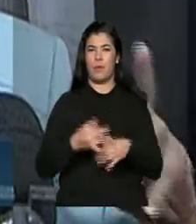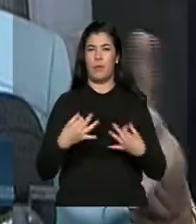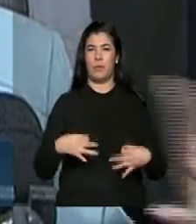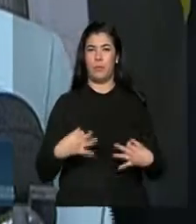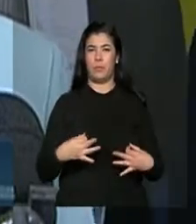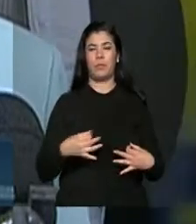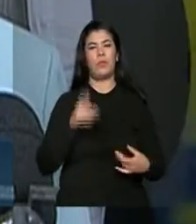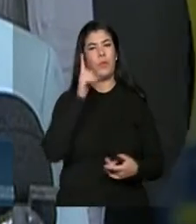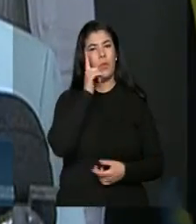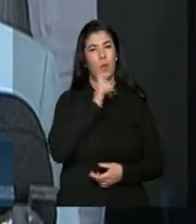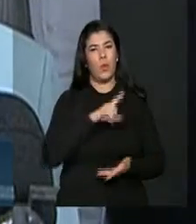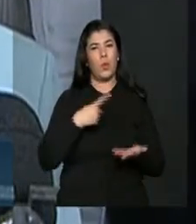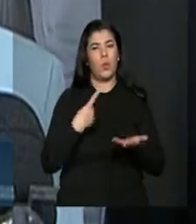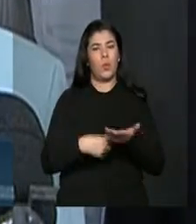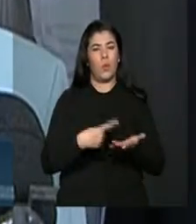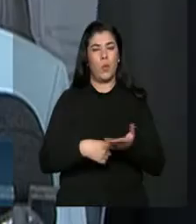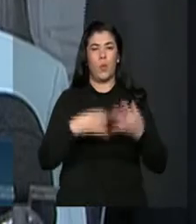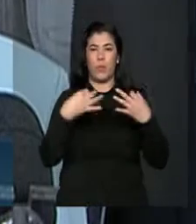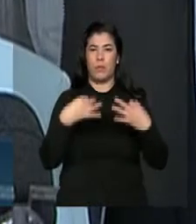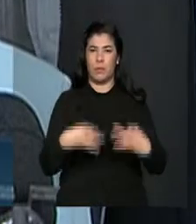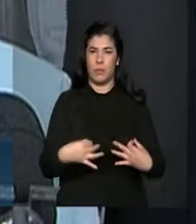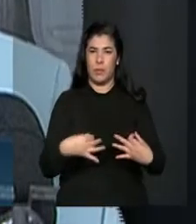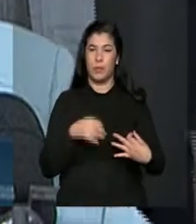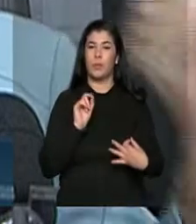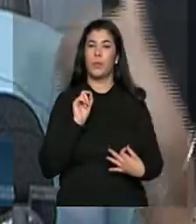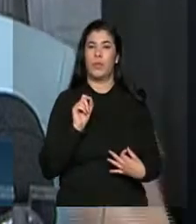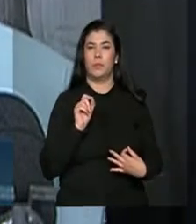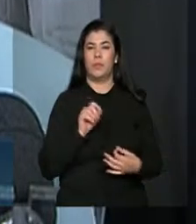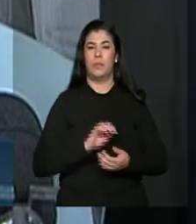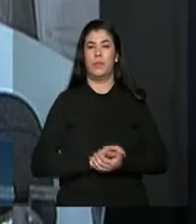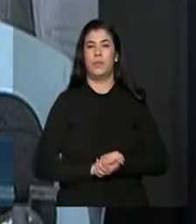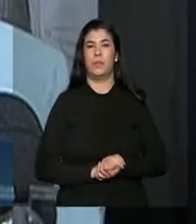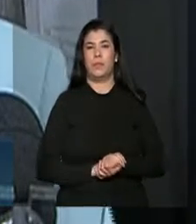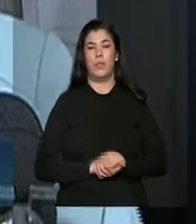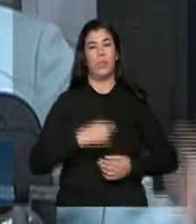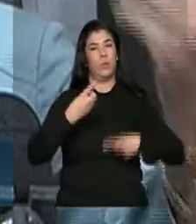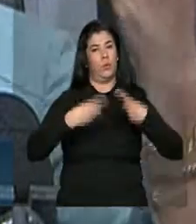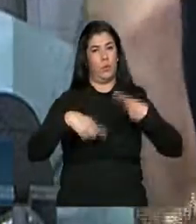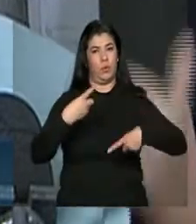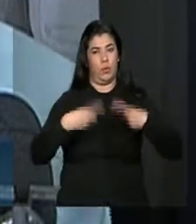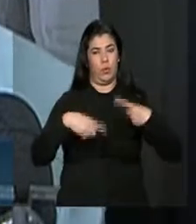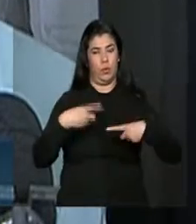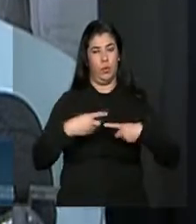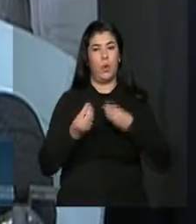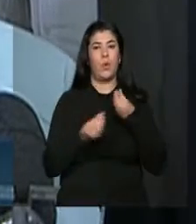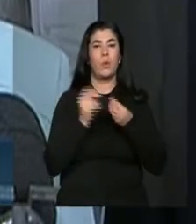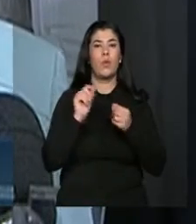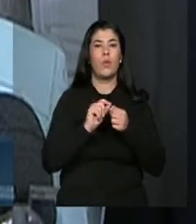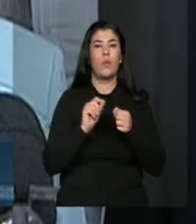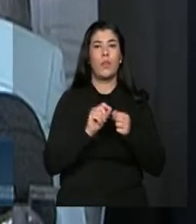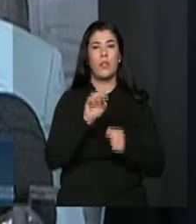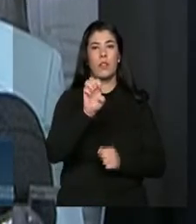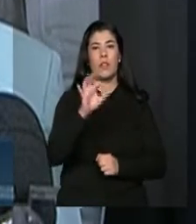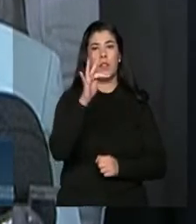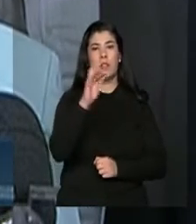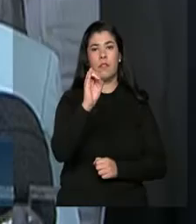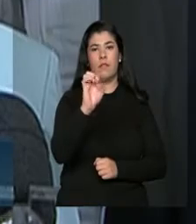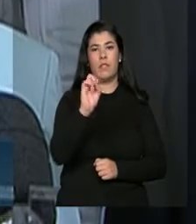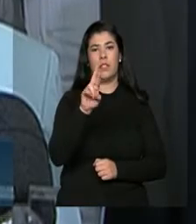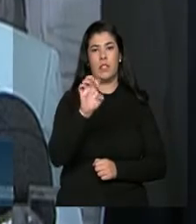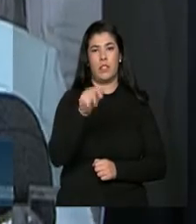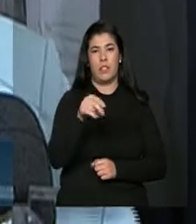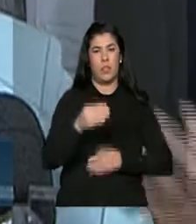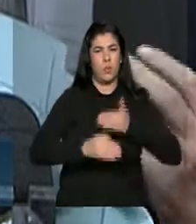conseguimos combinar várias coisas, conseguimos combinar a discussão sobre a eficiência de todo o